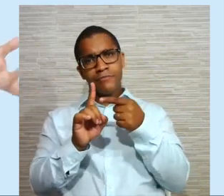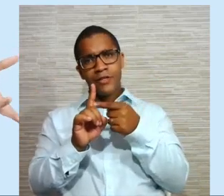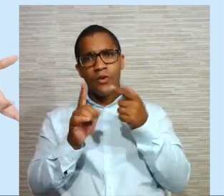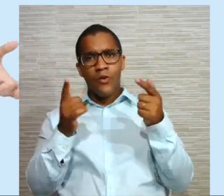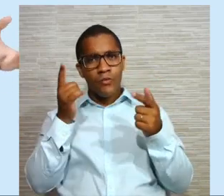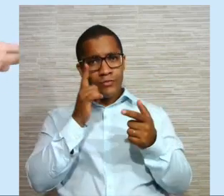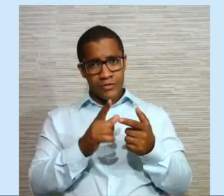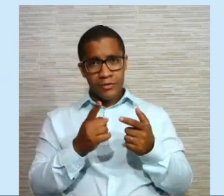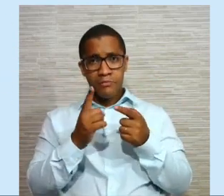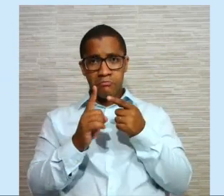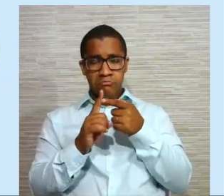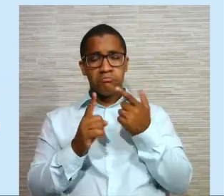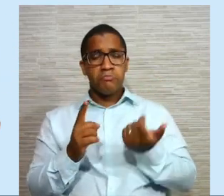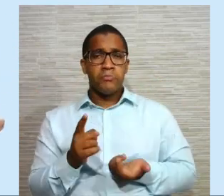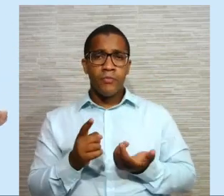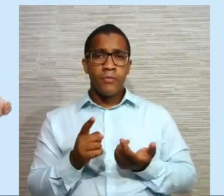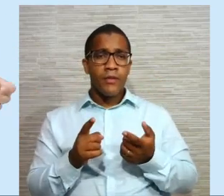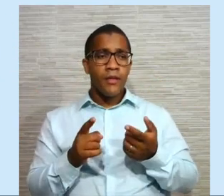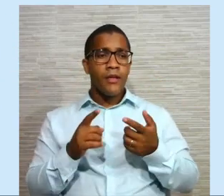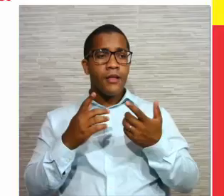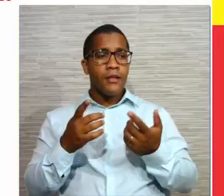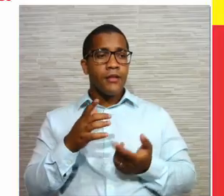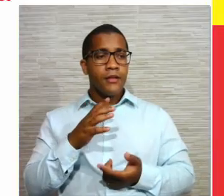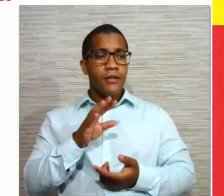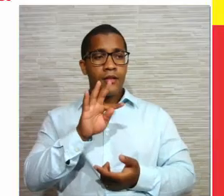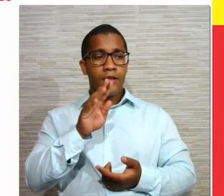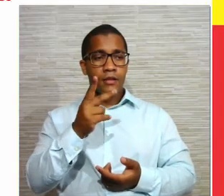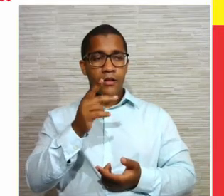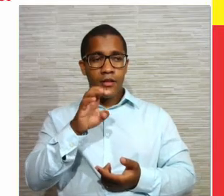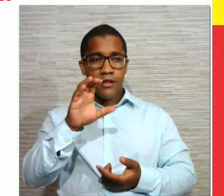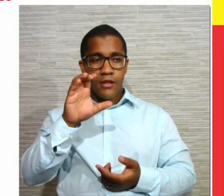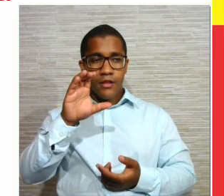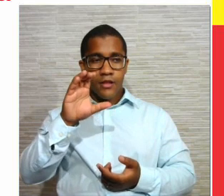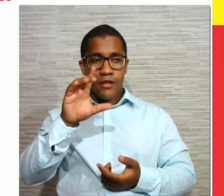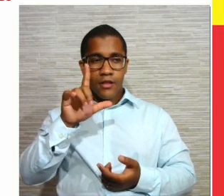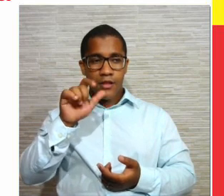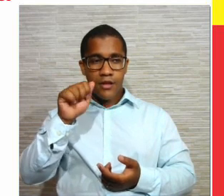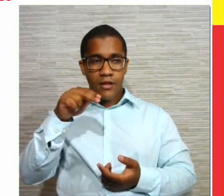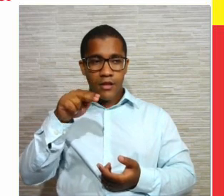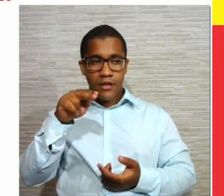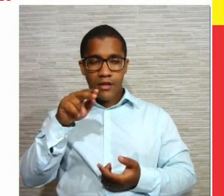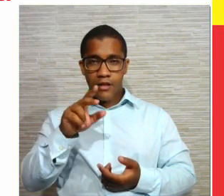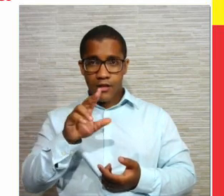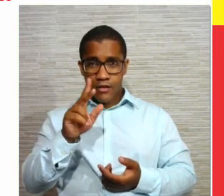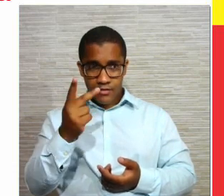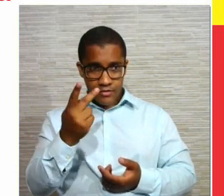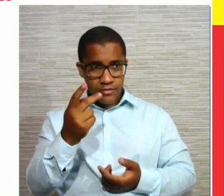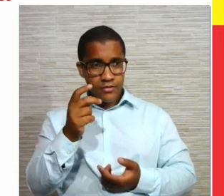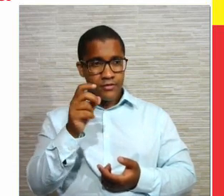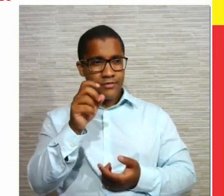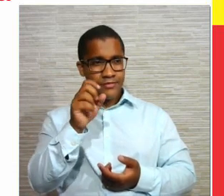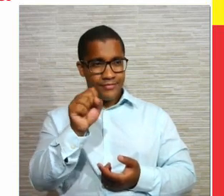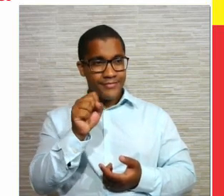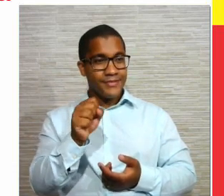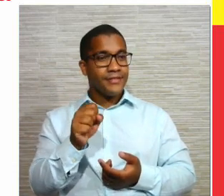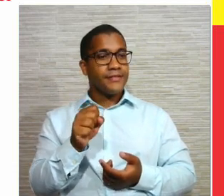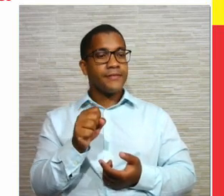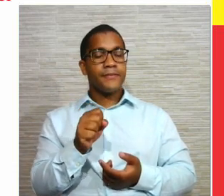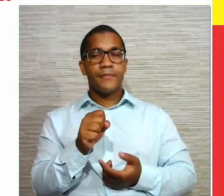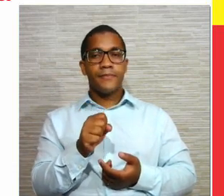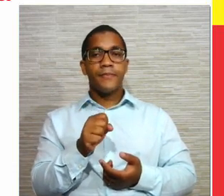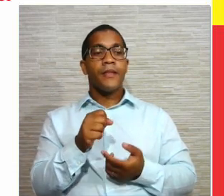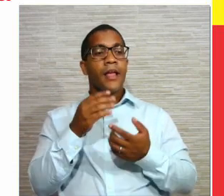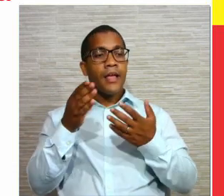banda Blonde, que também fez muito sucesso. Né. O Dead Kennedys, os Misfits, são bandas de punk rock